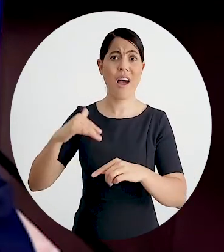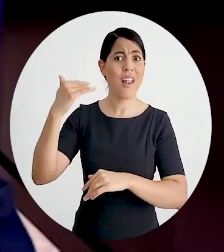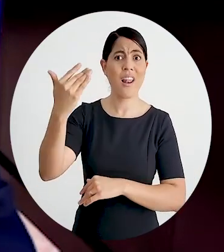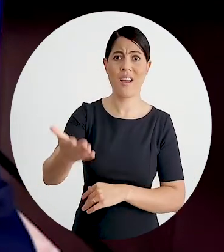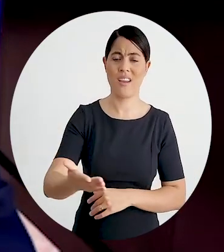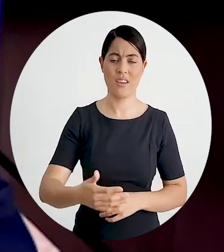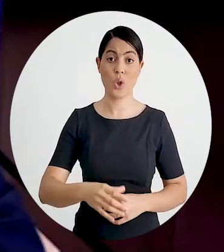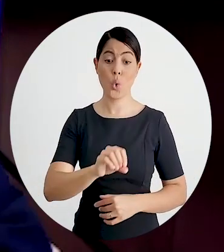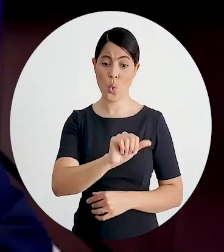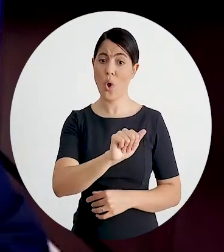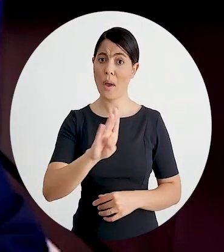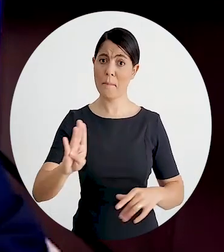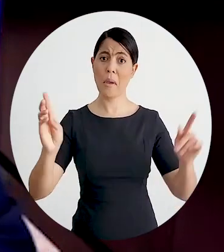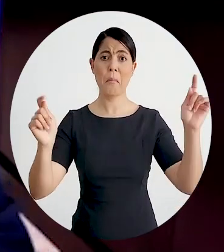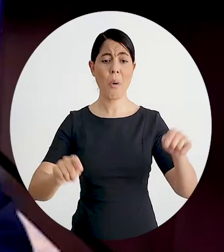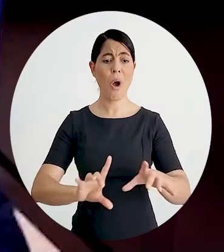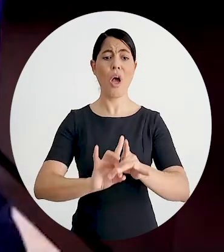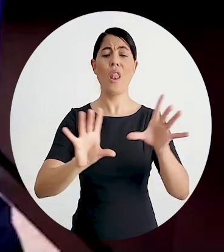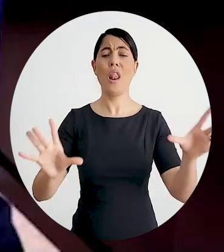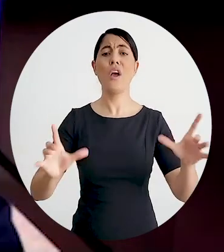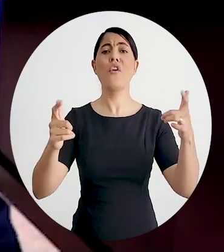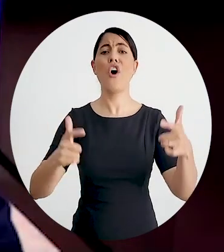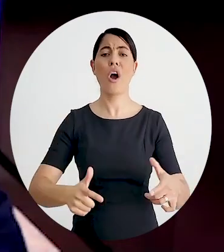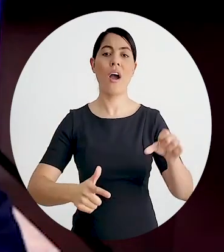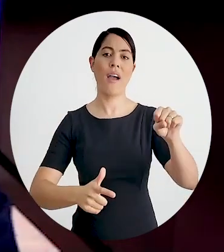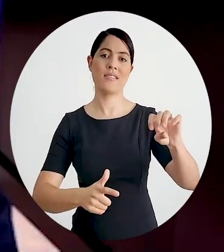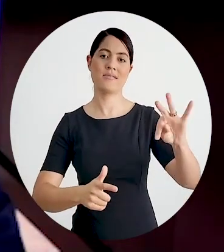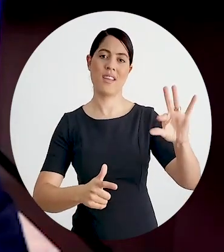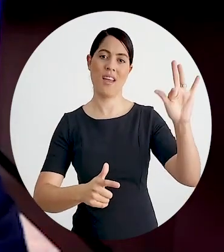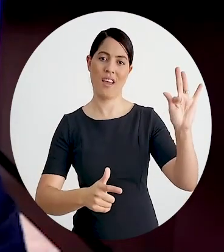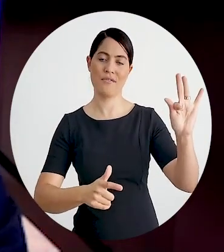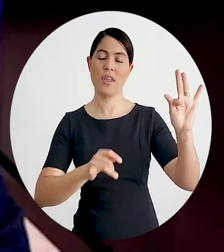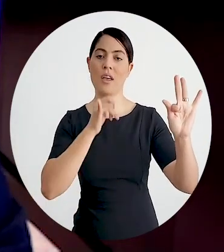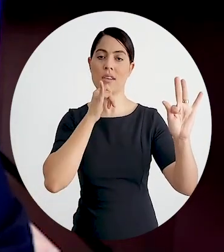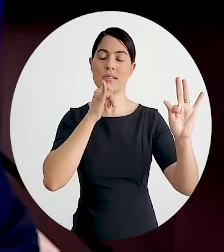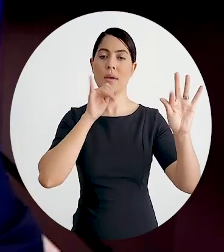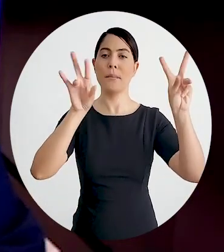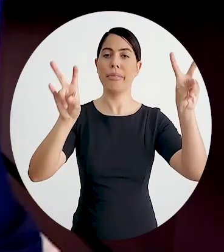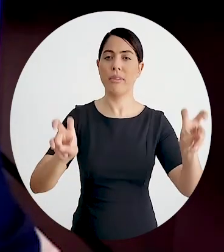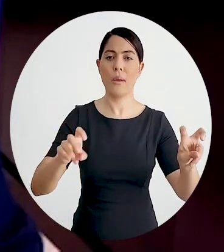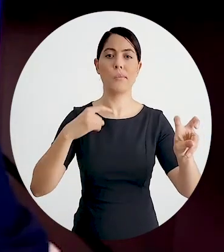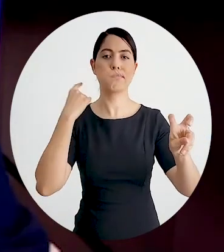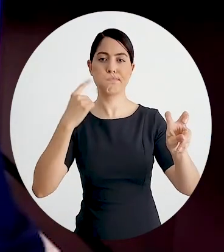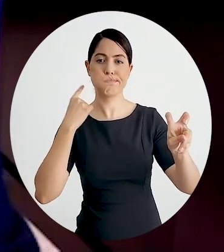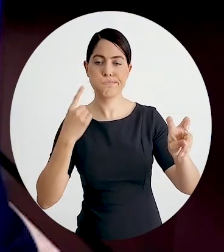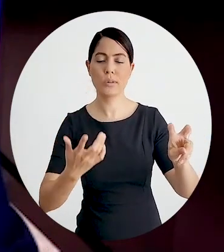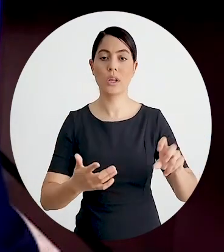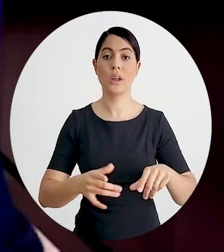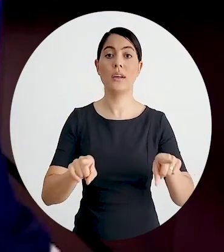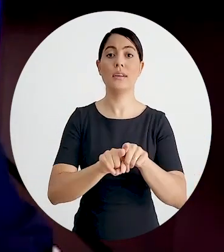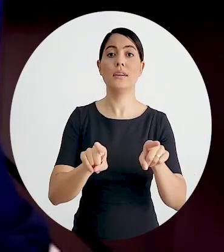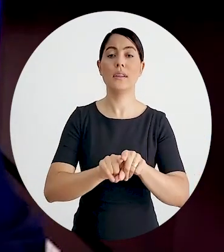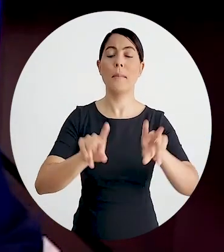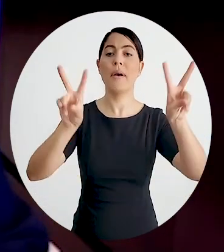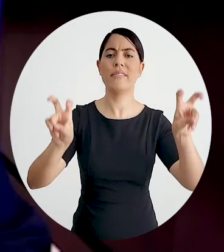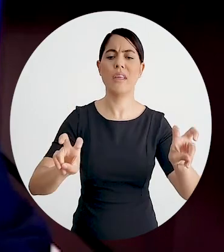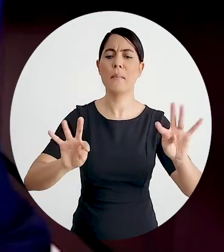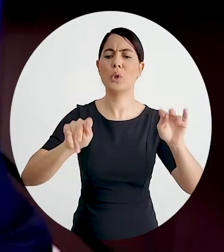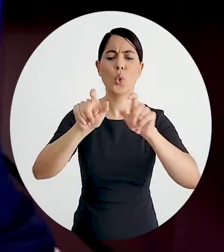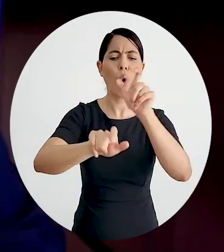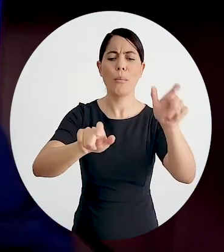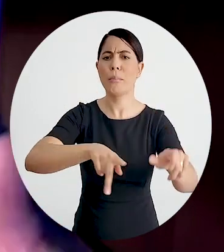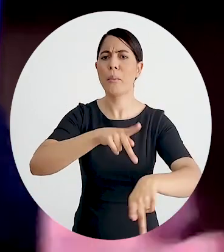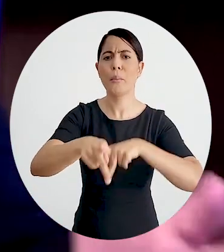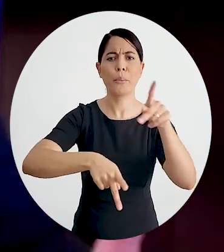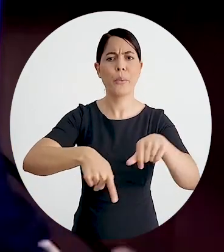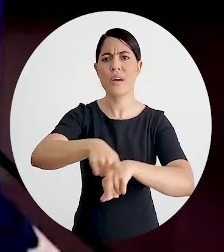diz mais que a OAB pode tratar no Supremo não apenas de assuntos que digam respeito à advocacia, mas assuntos que digam